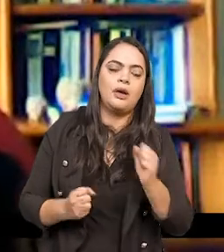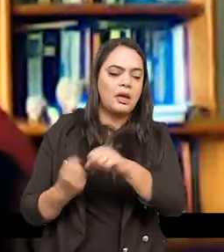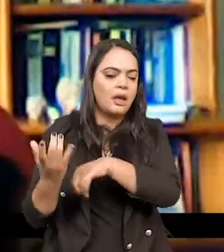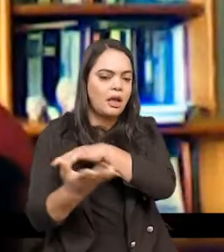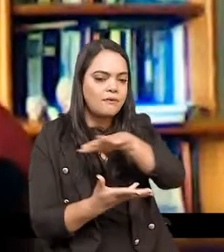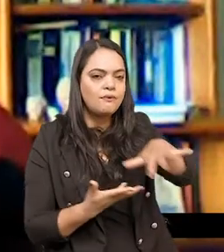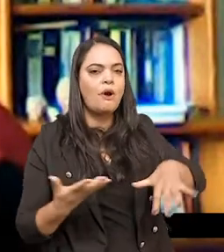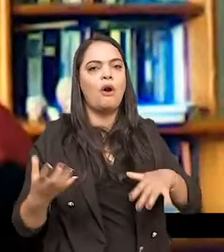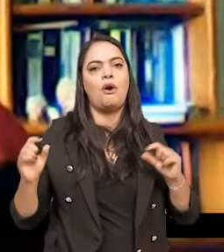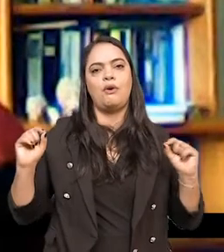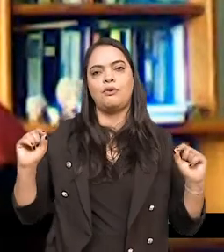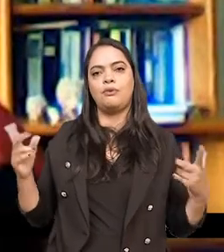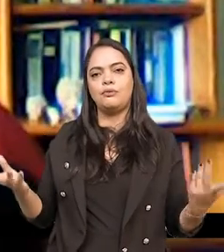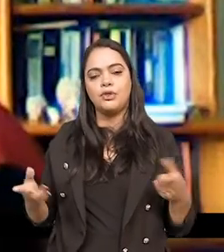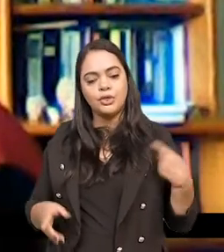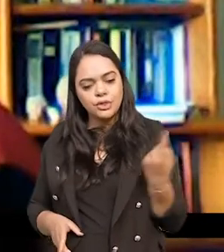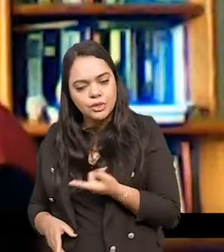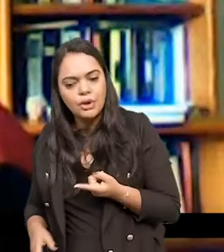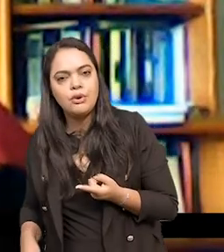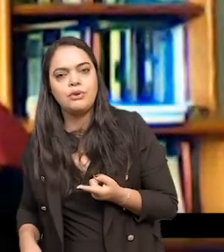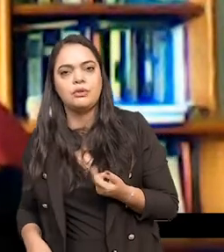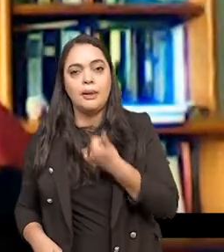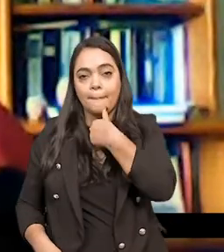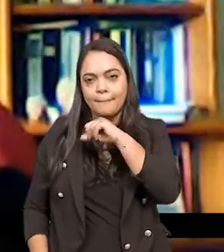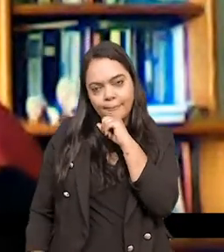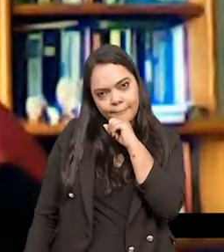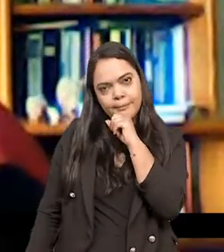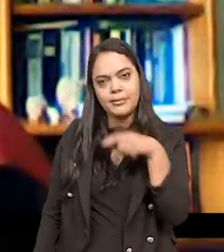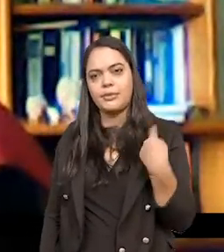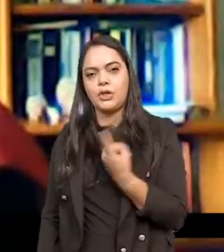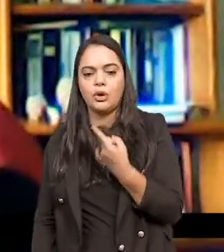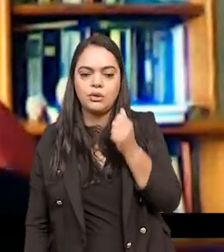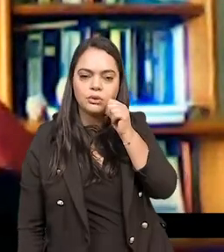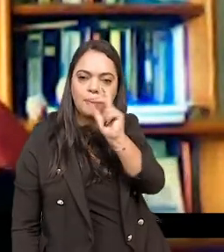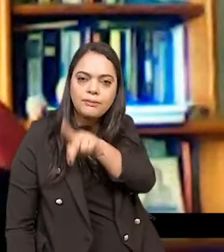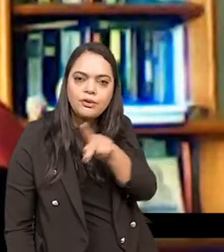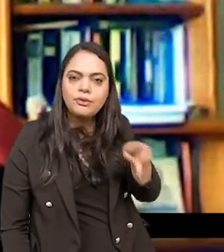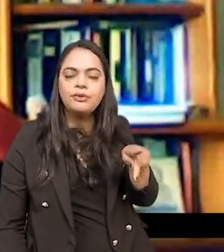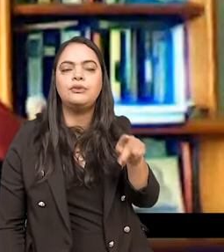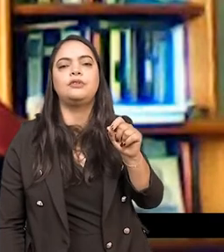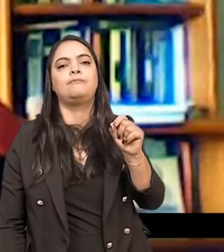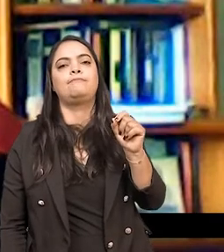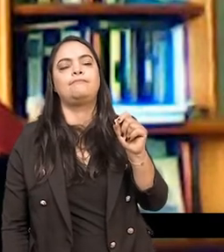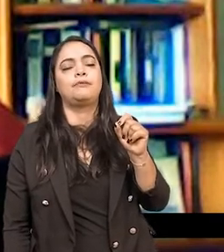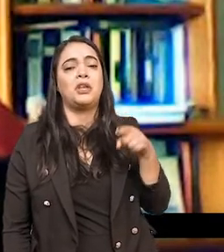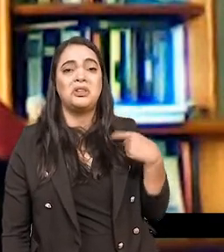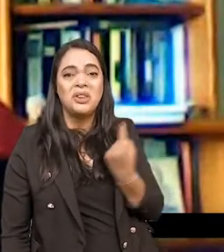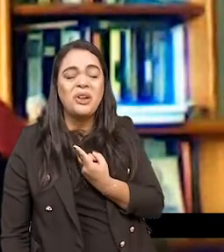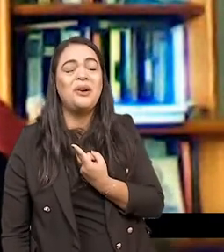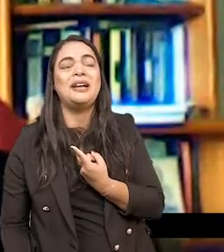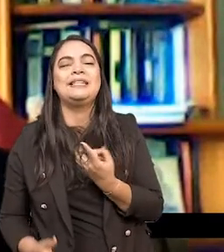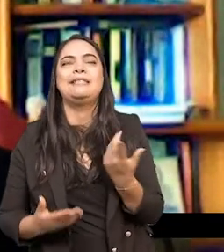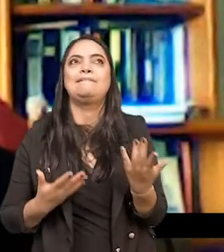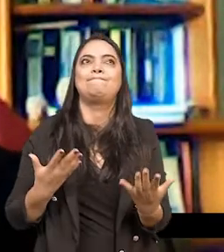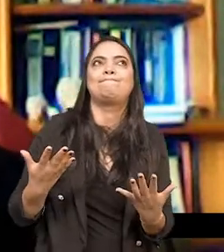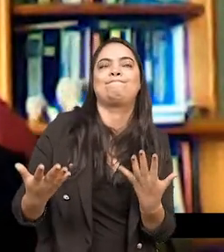envolve tudo. O quanto que nós mães, nós professoras, ainda